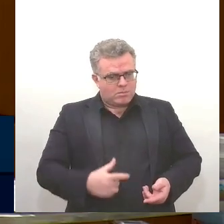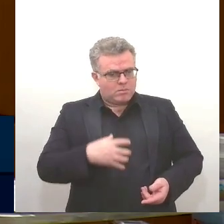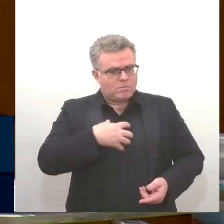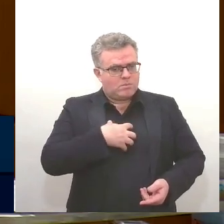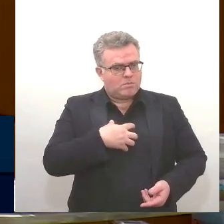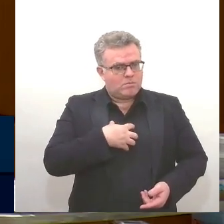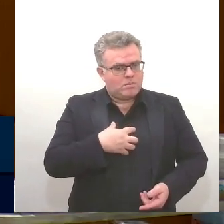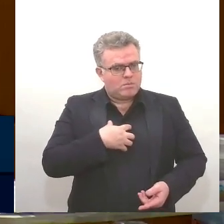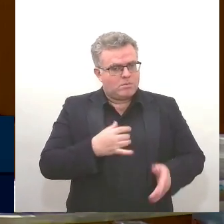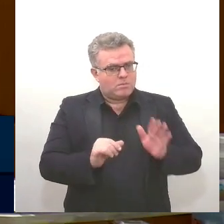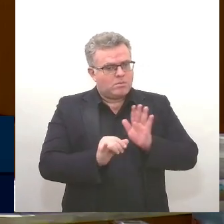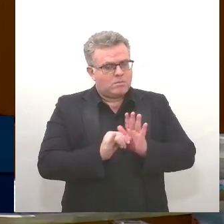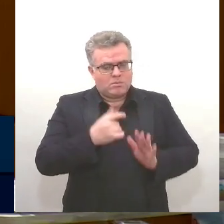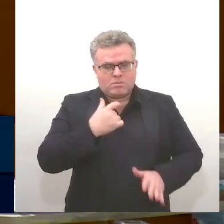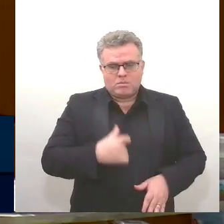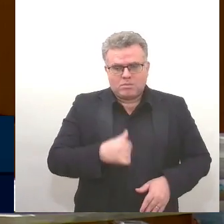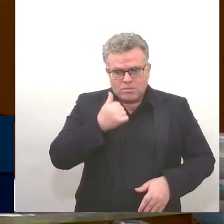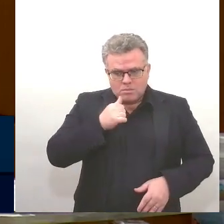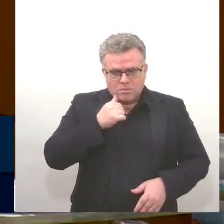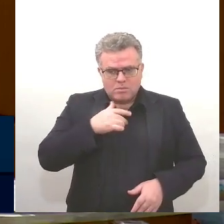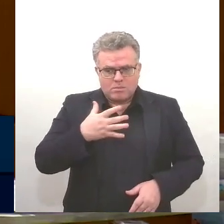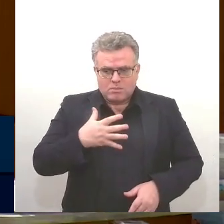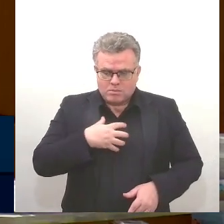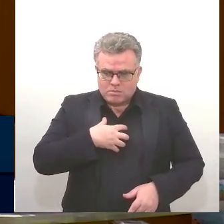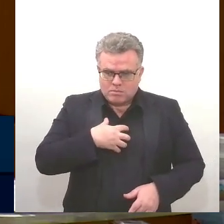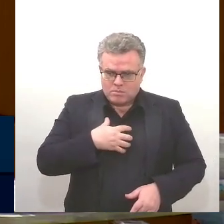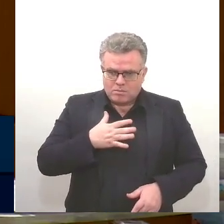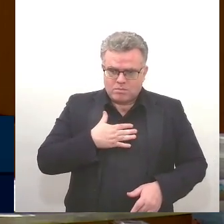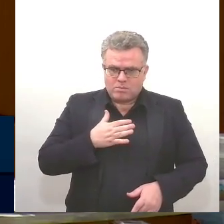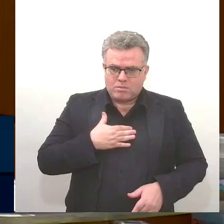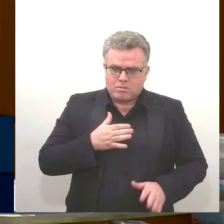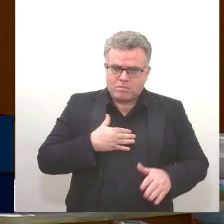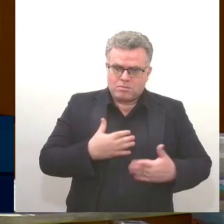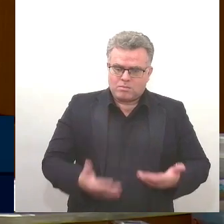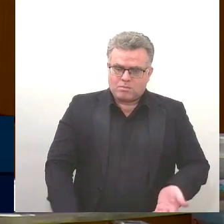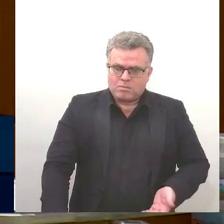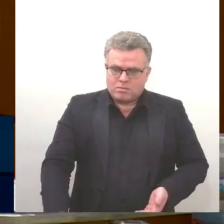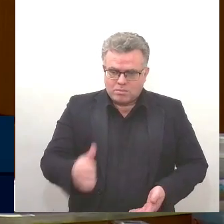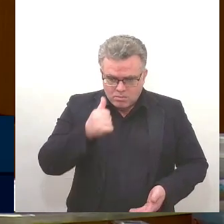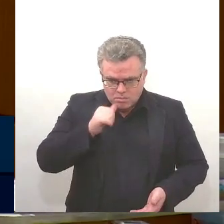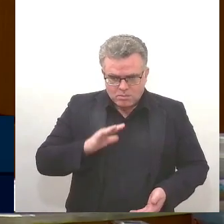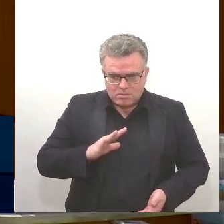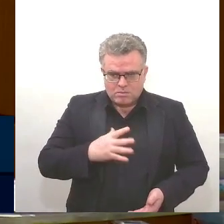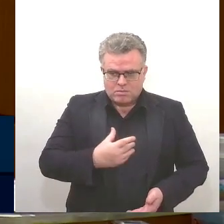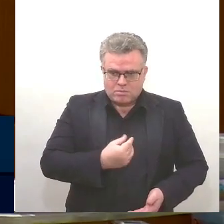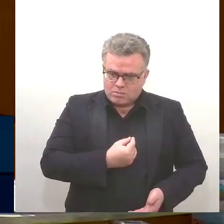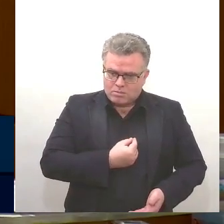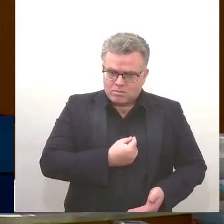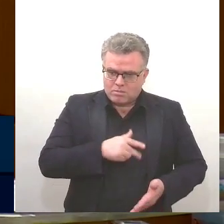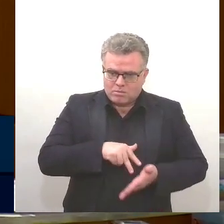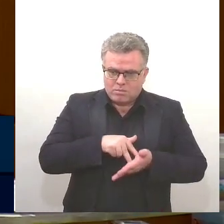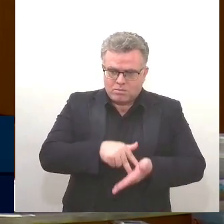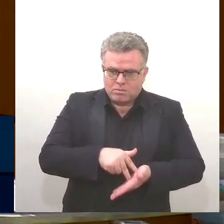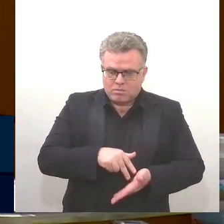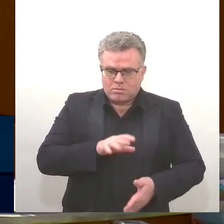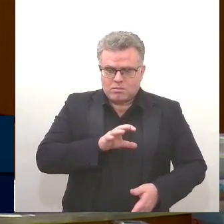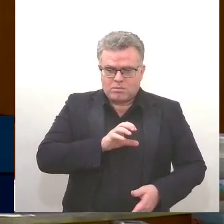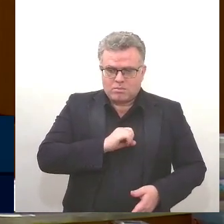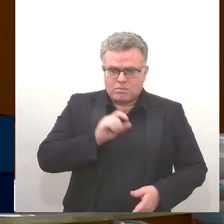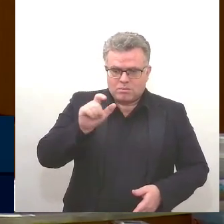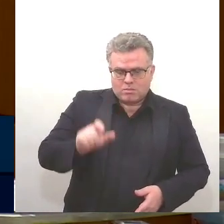de gênero feminino Eu sou uma mulher trans heterossexual Presidente mas eu poderia ser